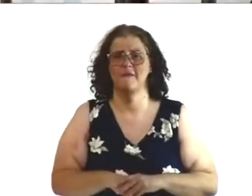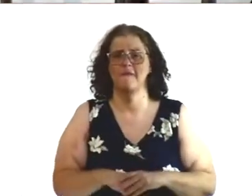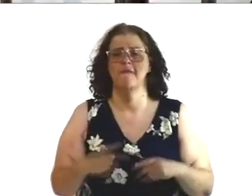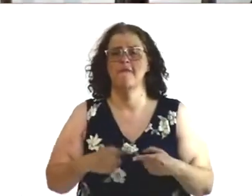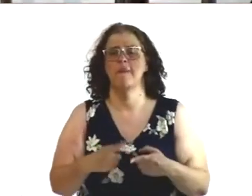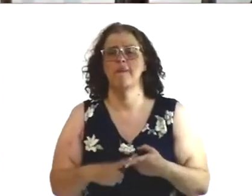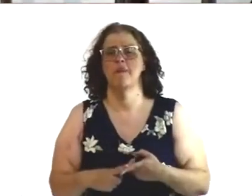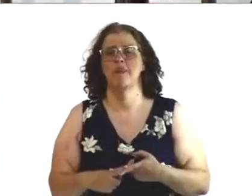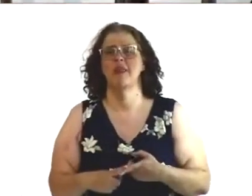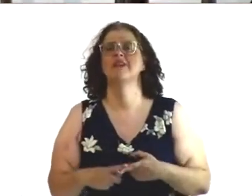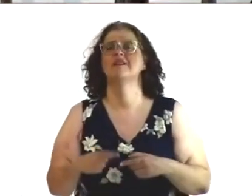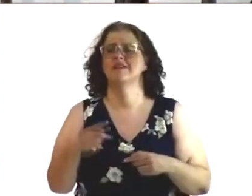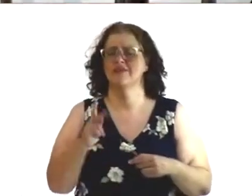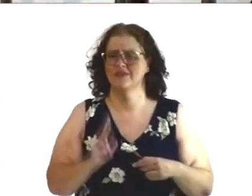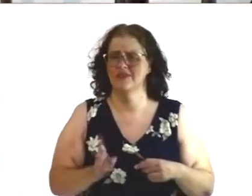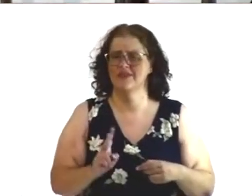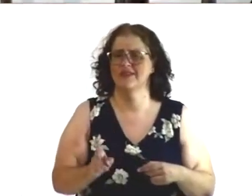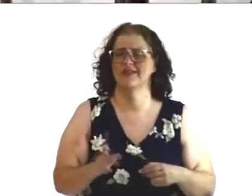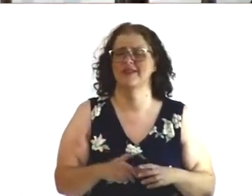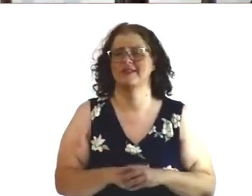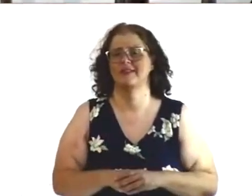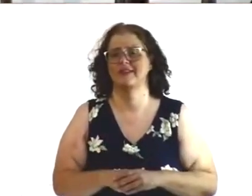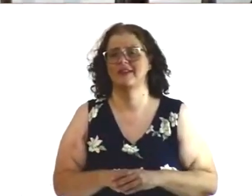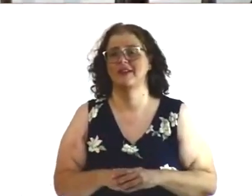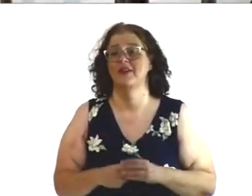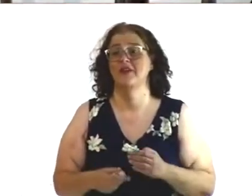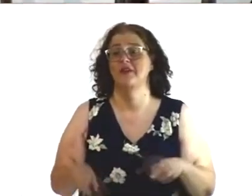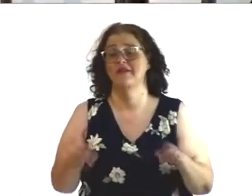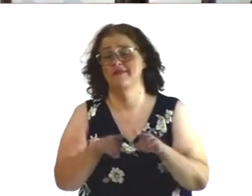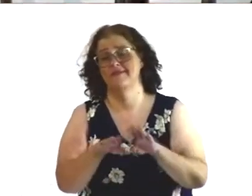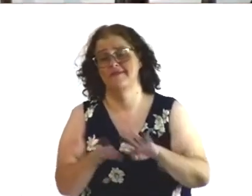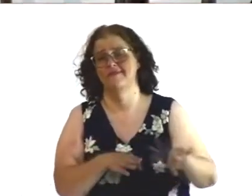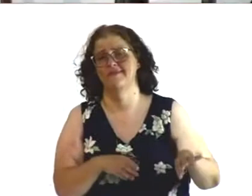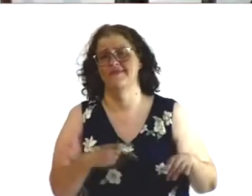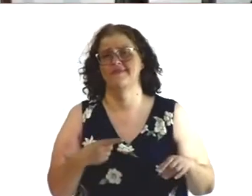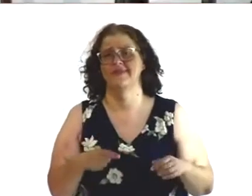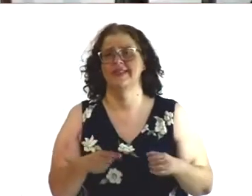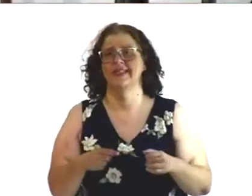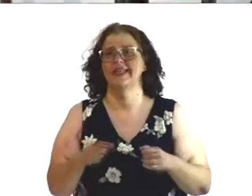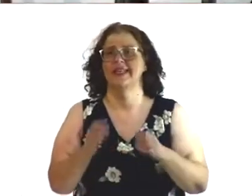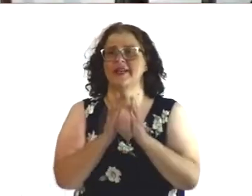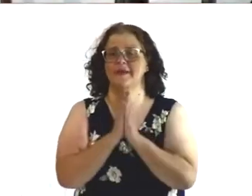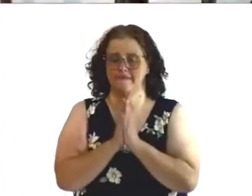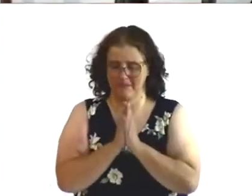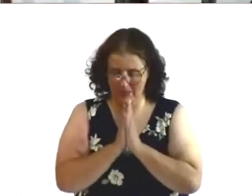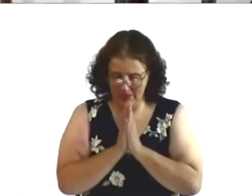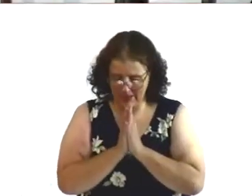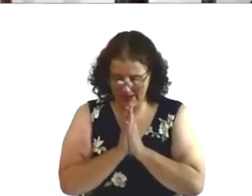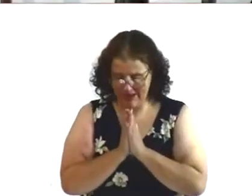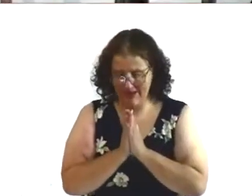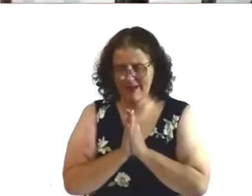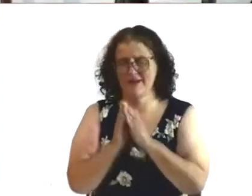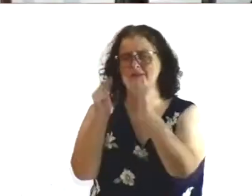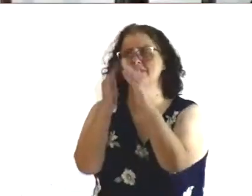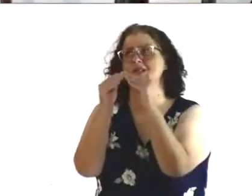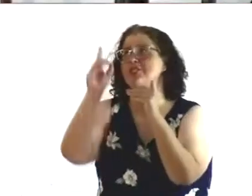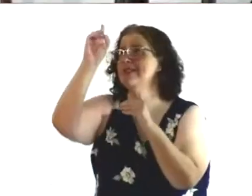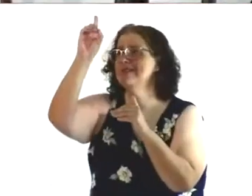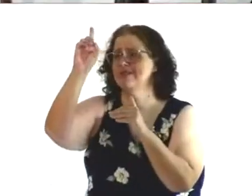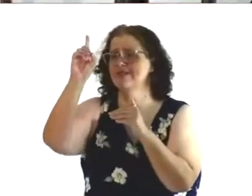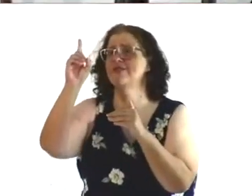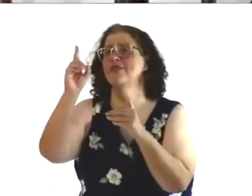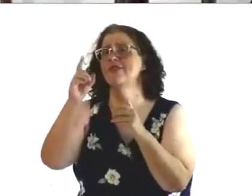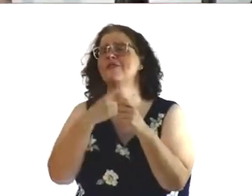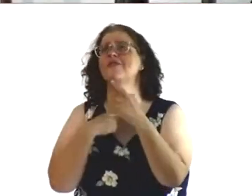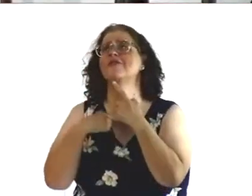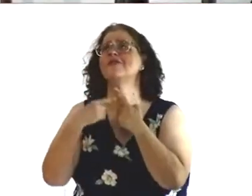em oração, dizendo: seja feita a tua vontade. Nessa hora difícil que eu estou vivendo, Senhor, seja